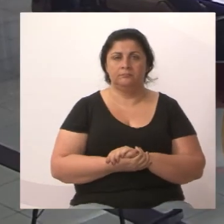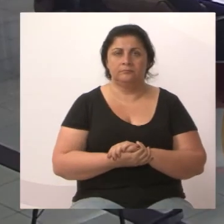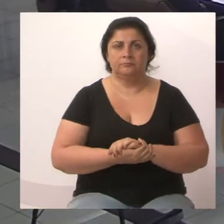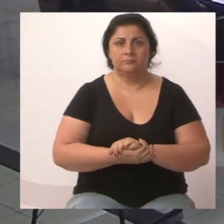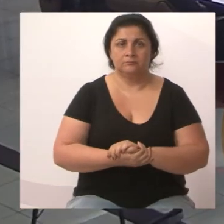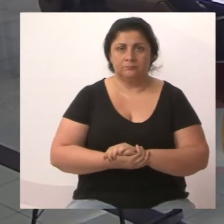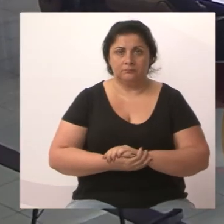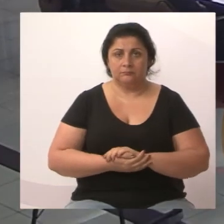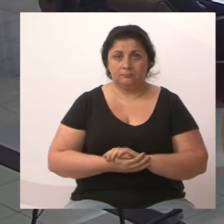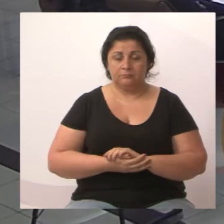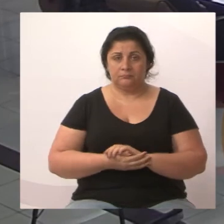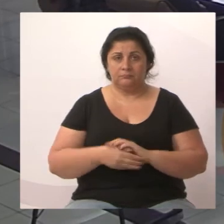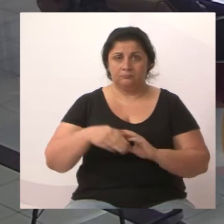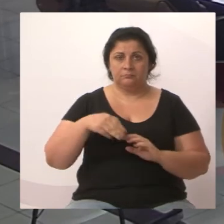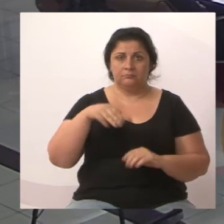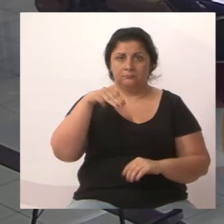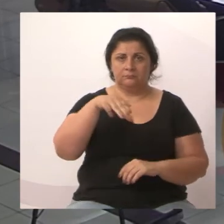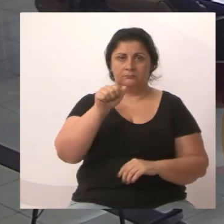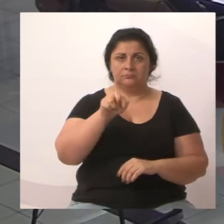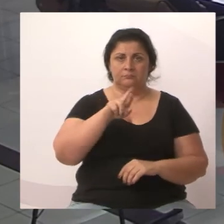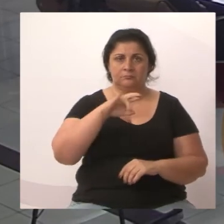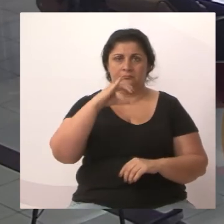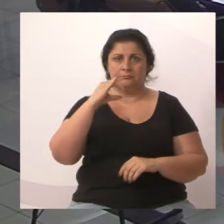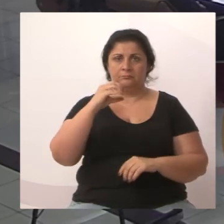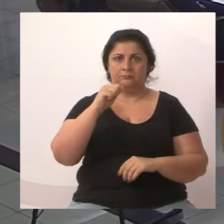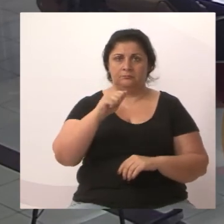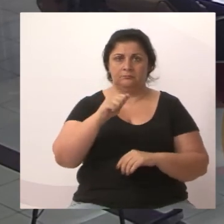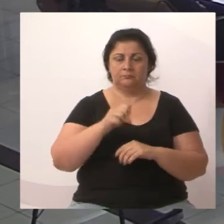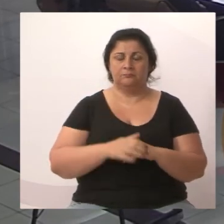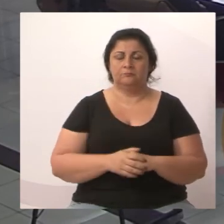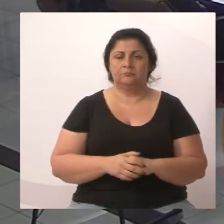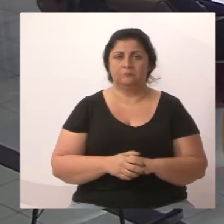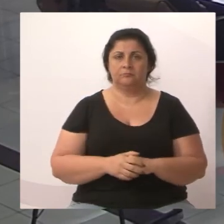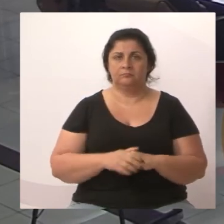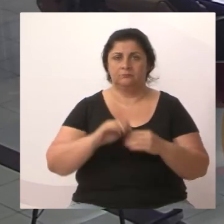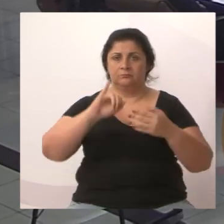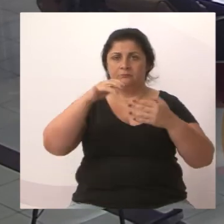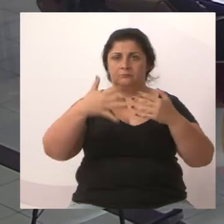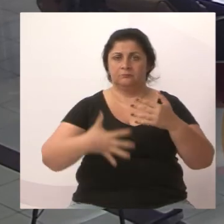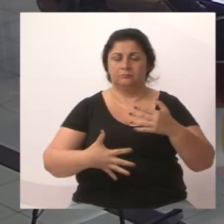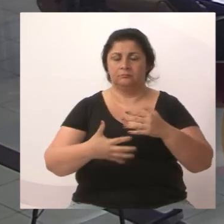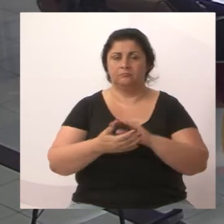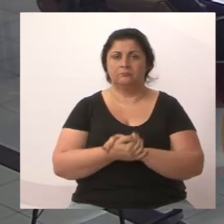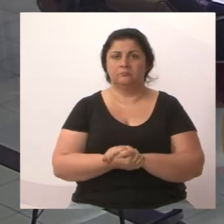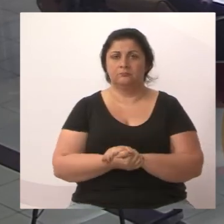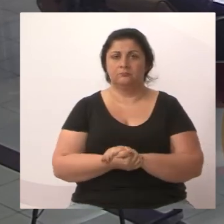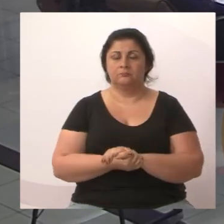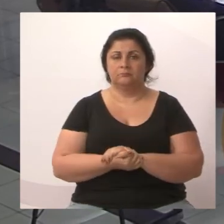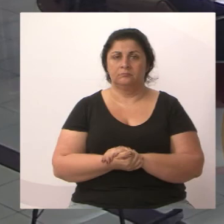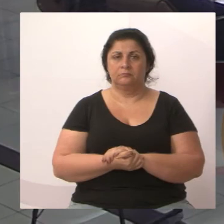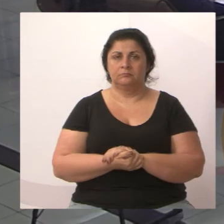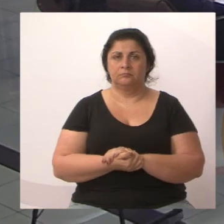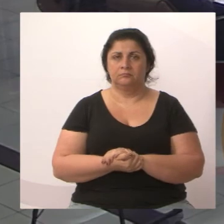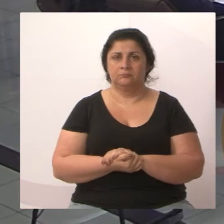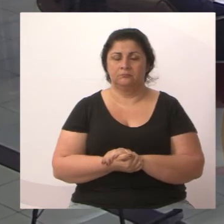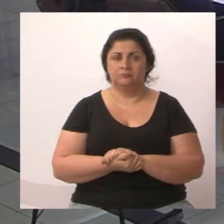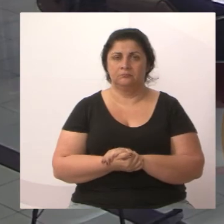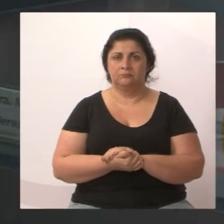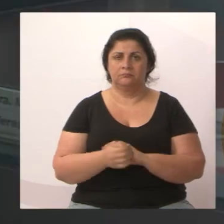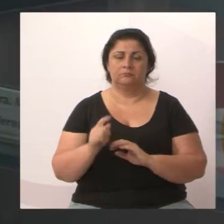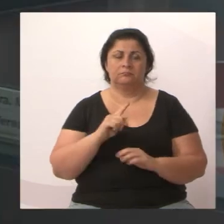vota a vereadora doutora Márcia Santos? Justificando meu voto, não cabe